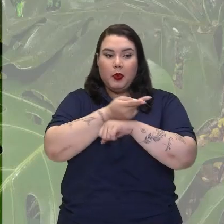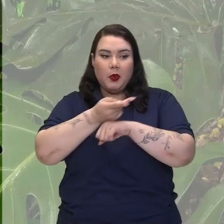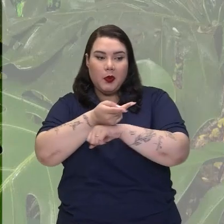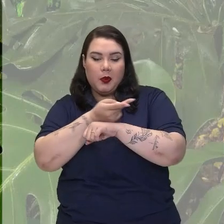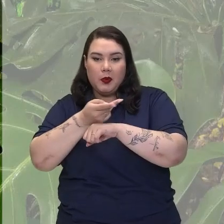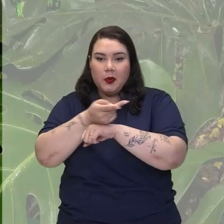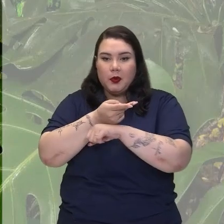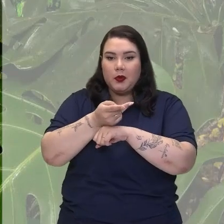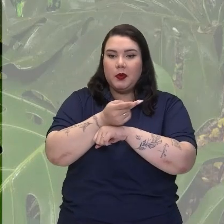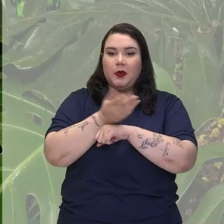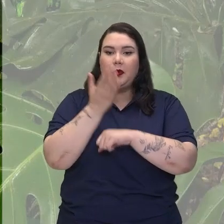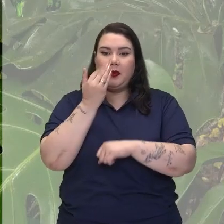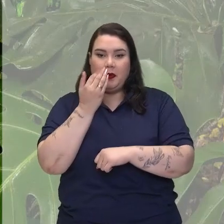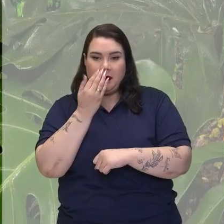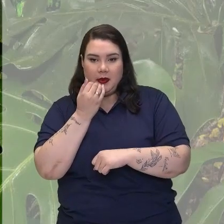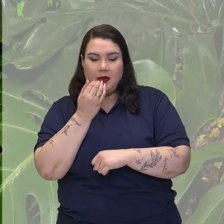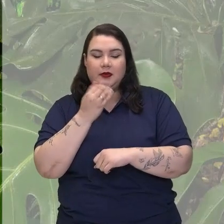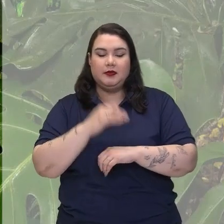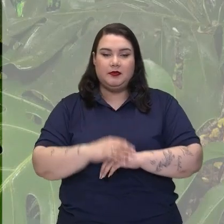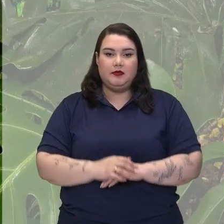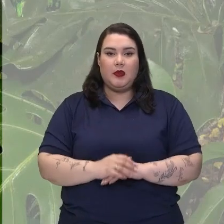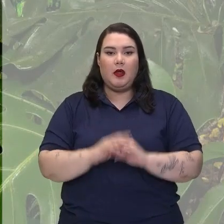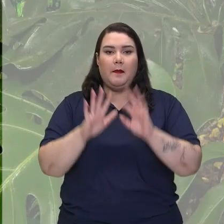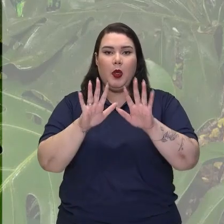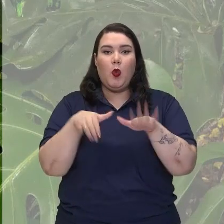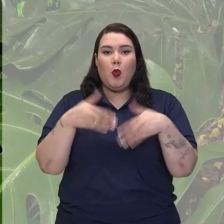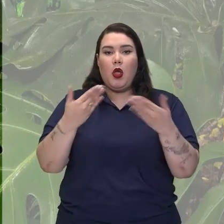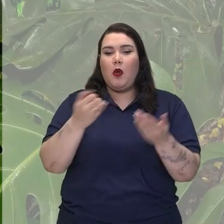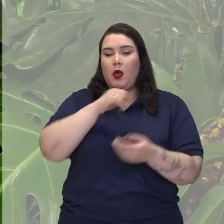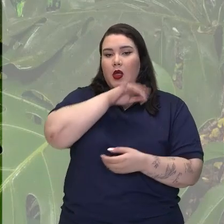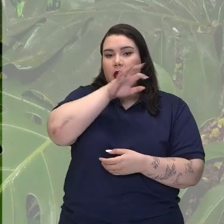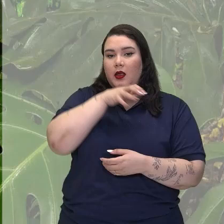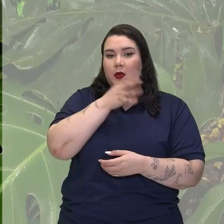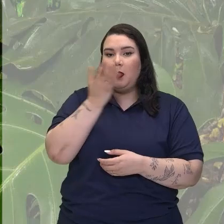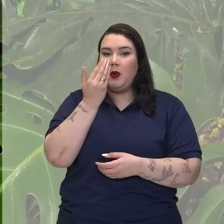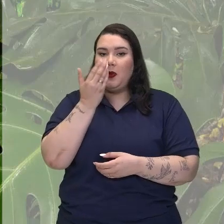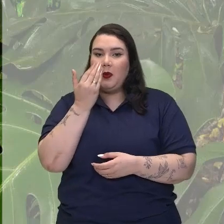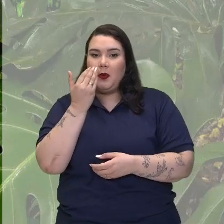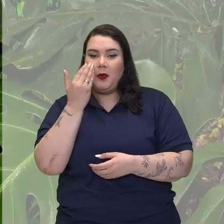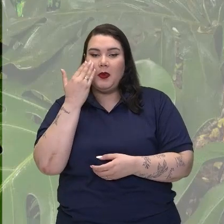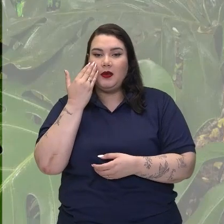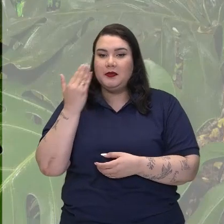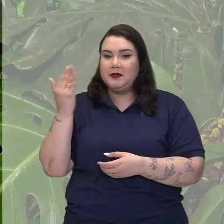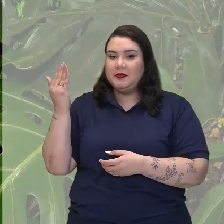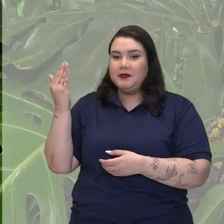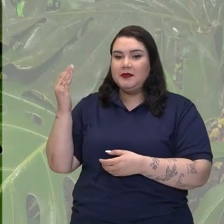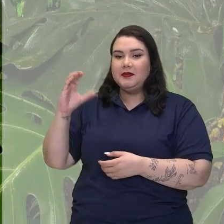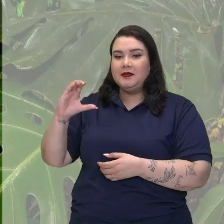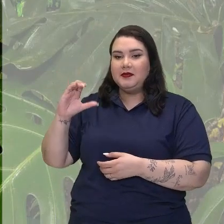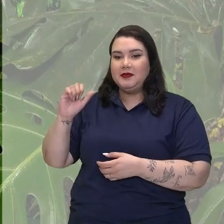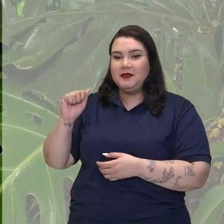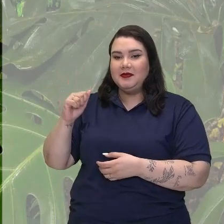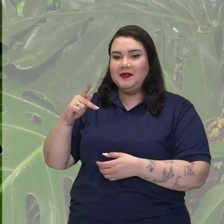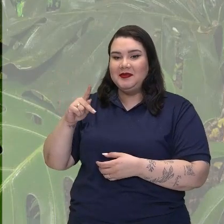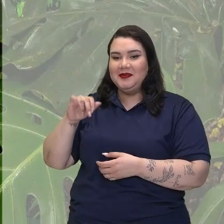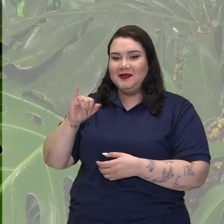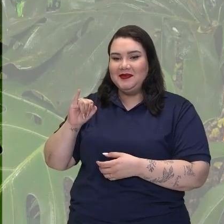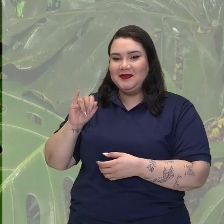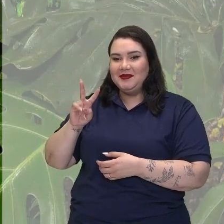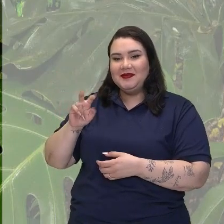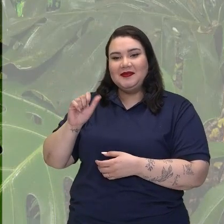sua presa. E como presa, o que a gente observa bem aqui do meu ladinho? A capivara. Então, a gente sabe